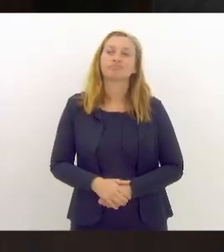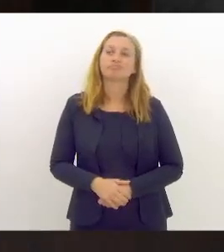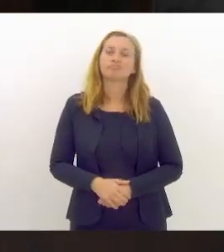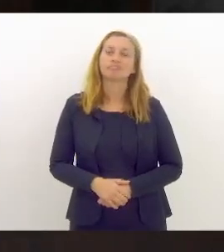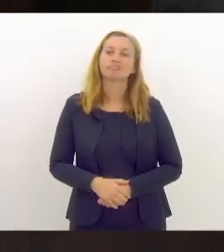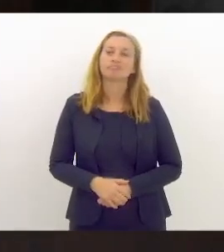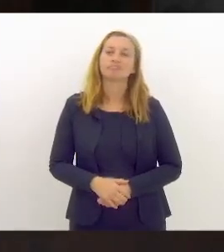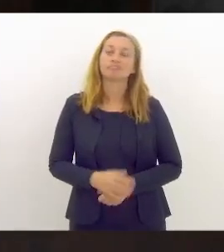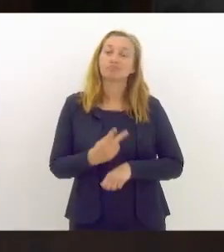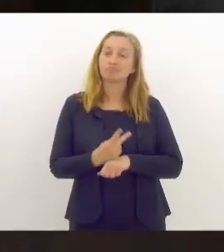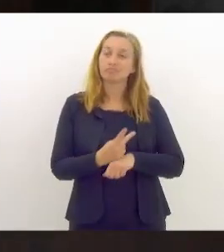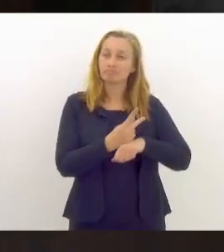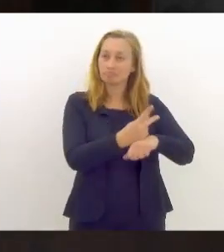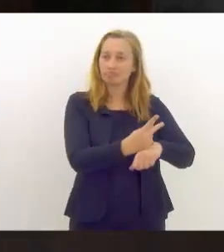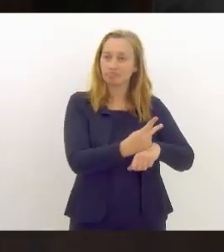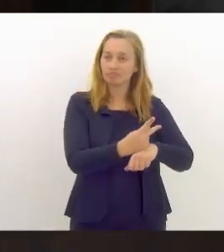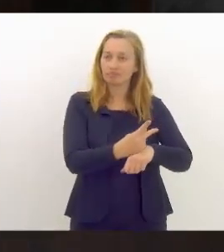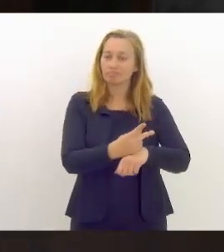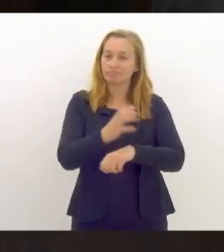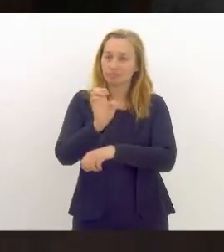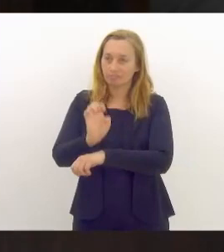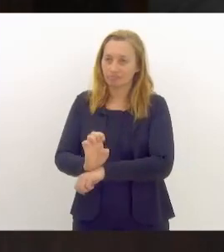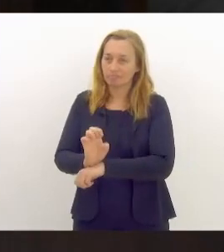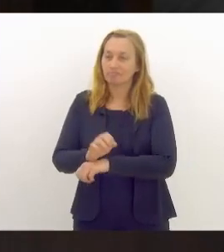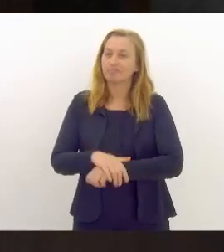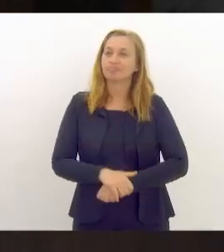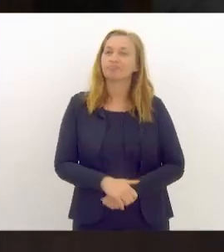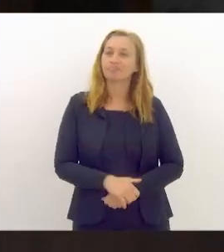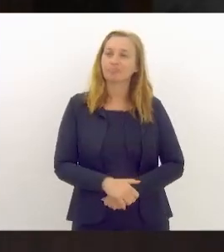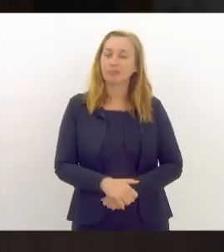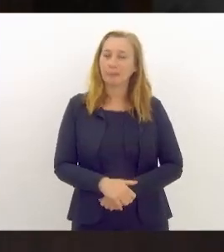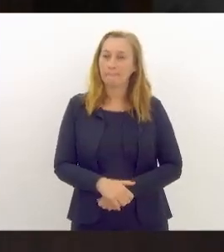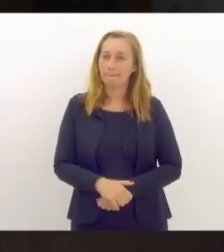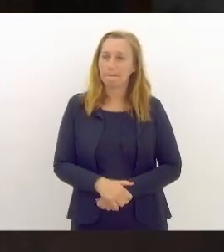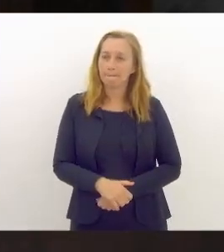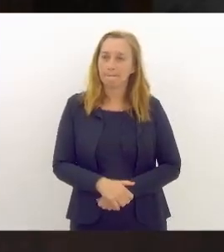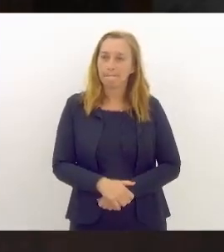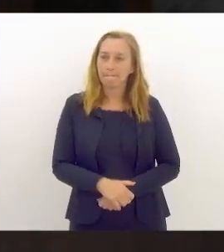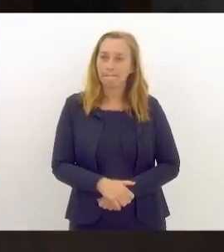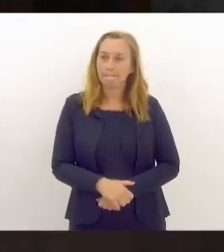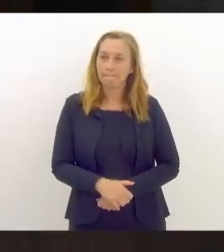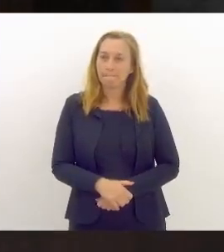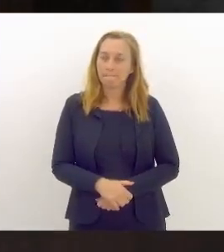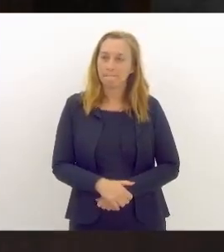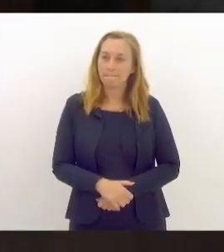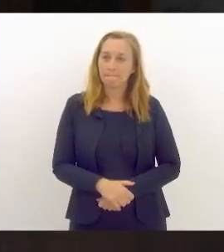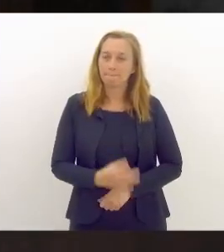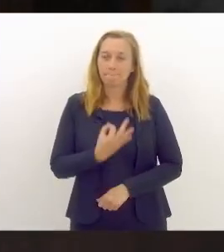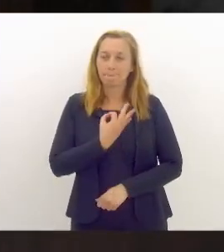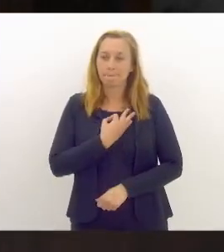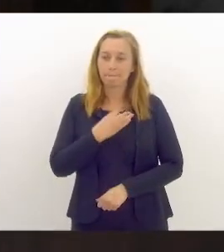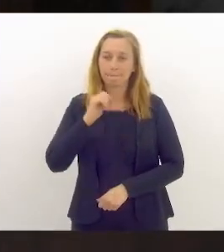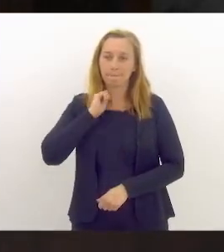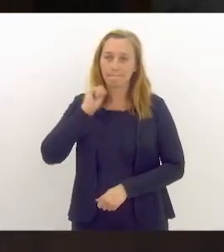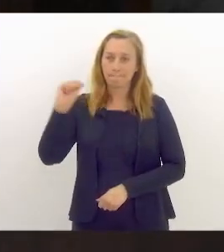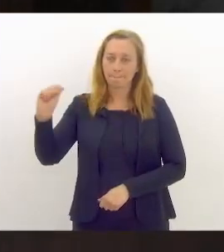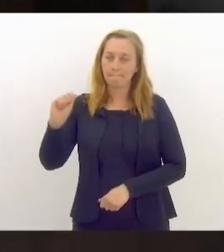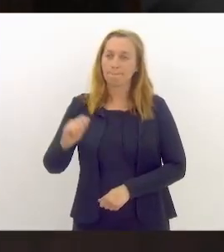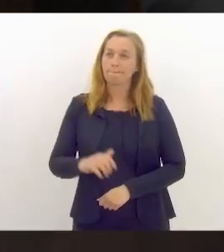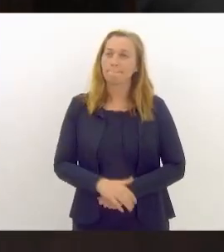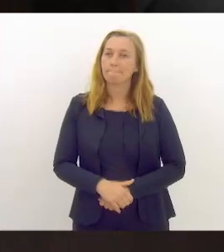a maior comenda do Estado para que essa medalha Tiradentes